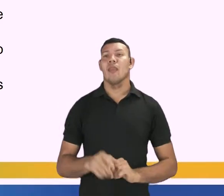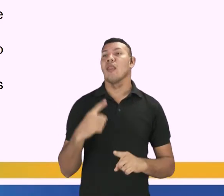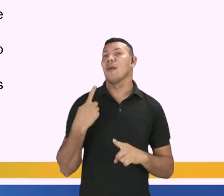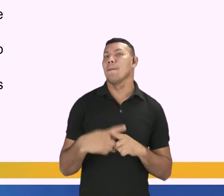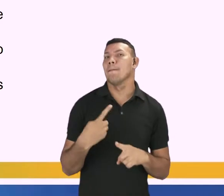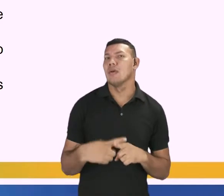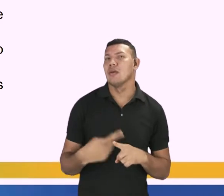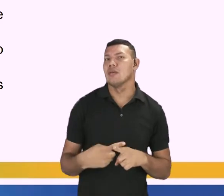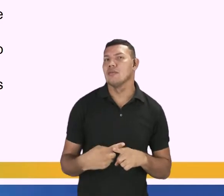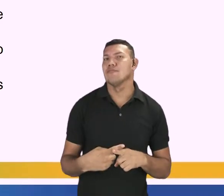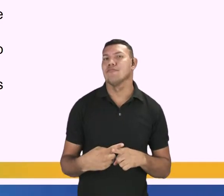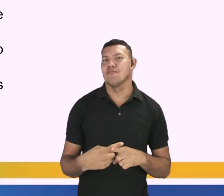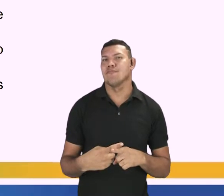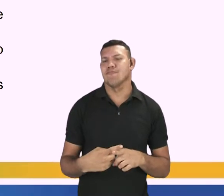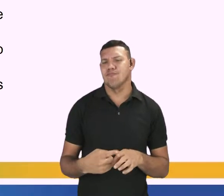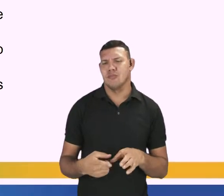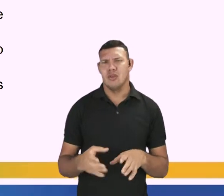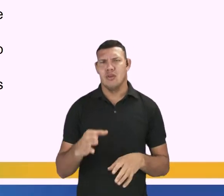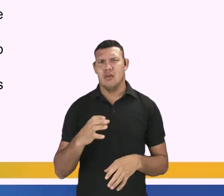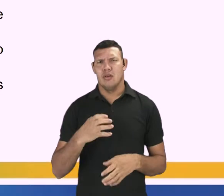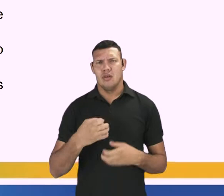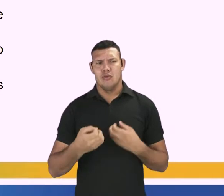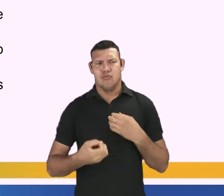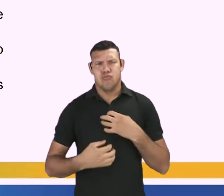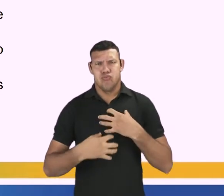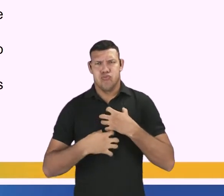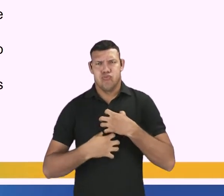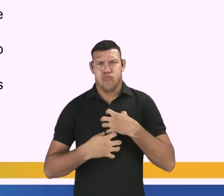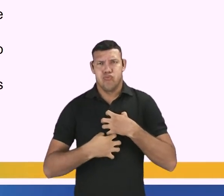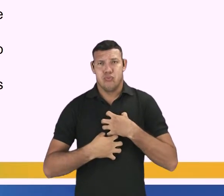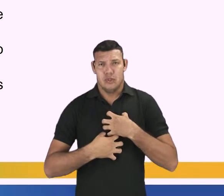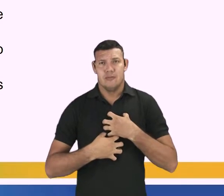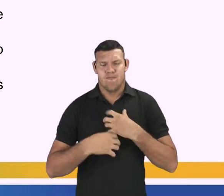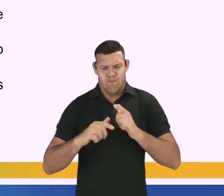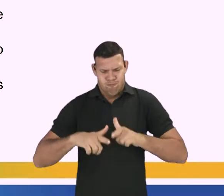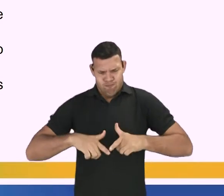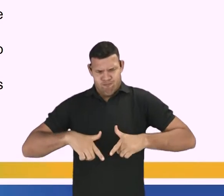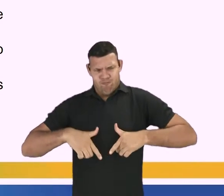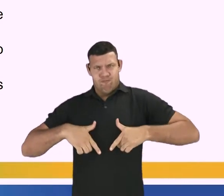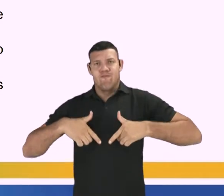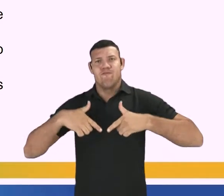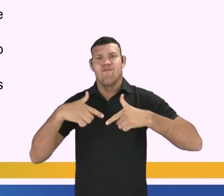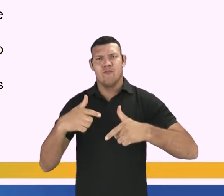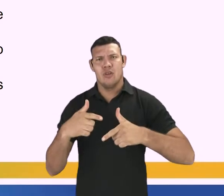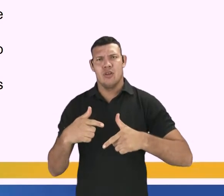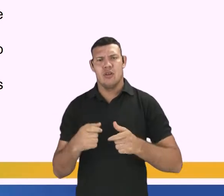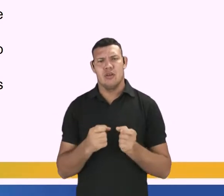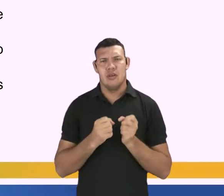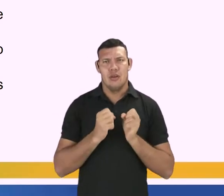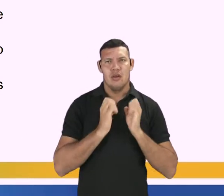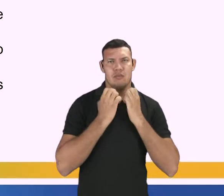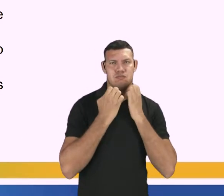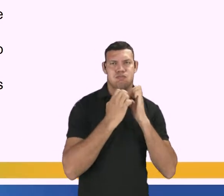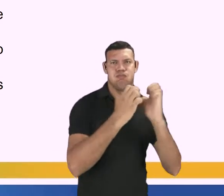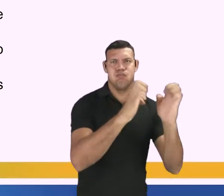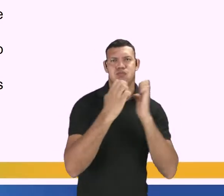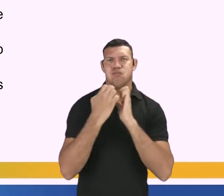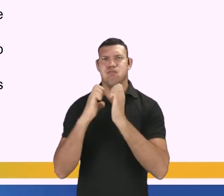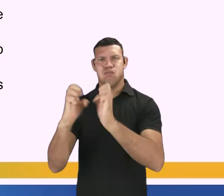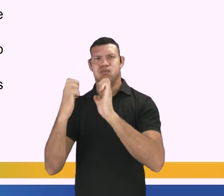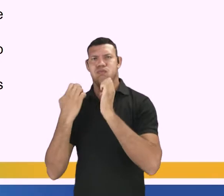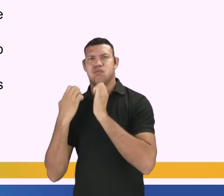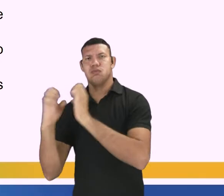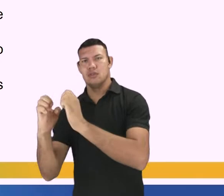as virtudes guerreiras, né, para que as virtudes fossem empregadas e também guerreadas,